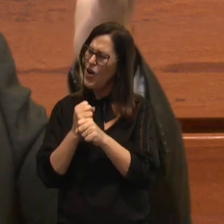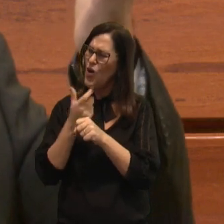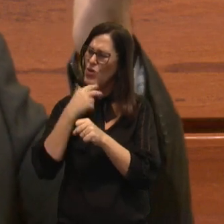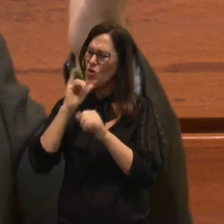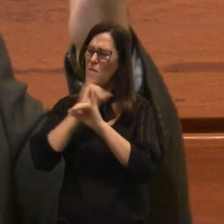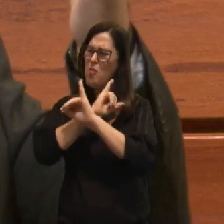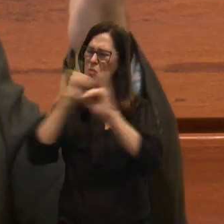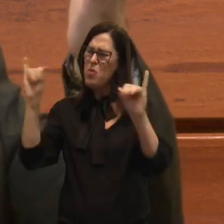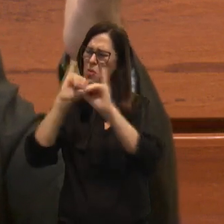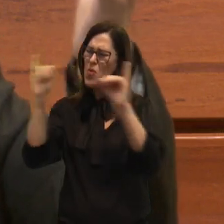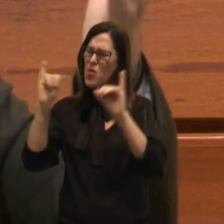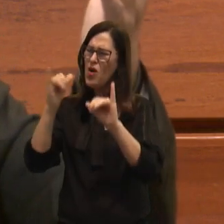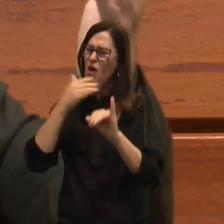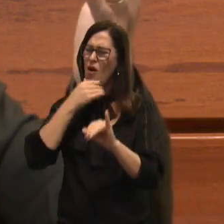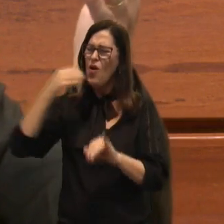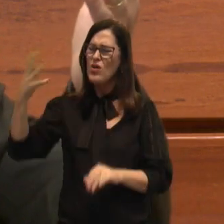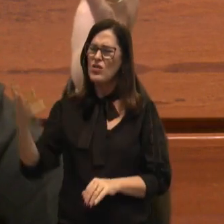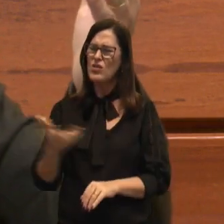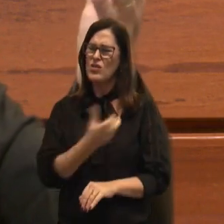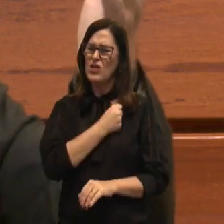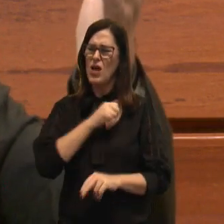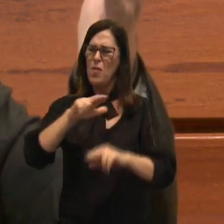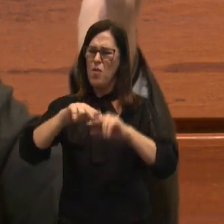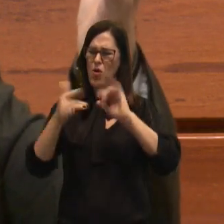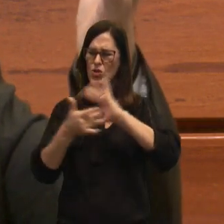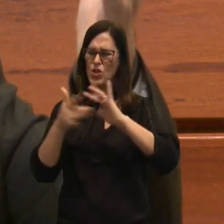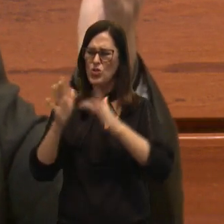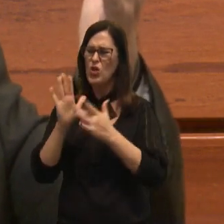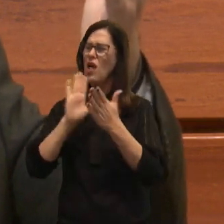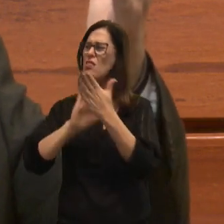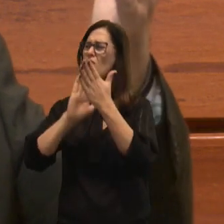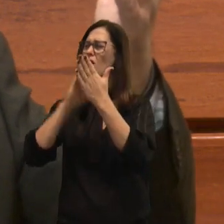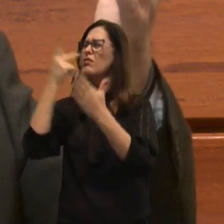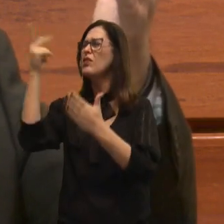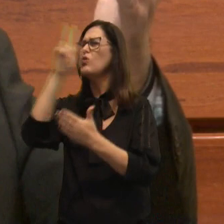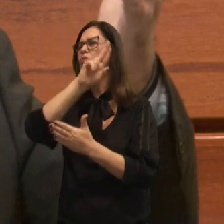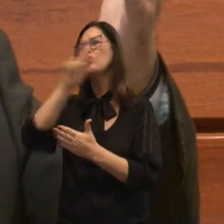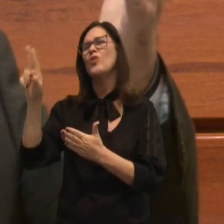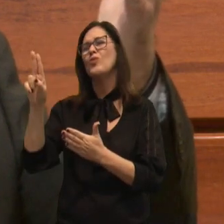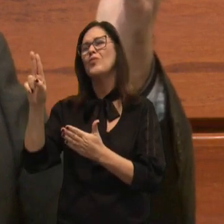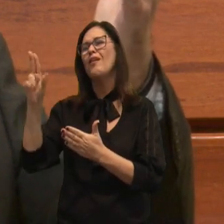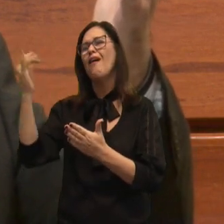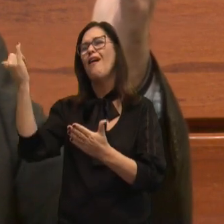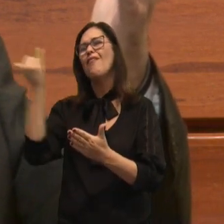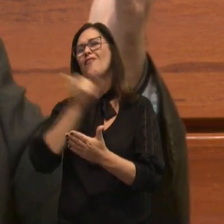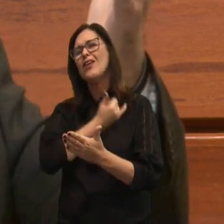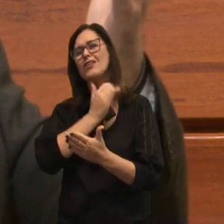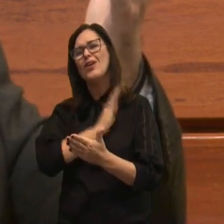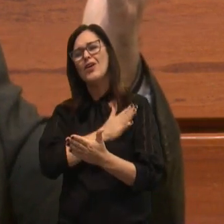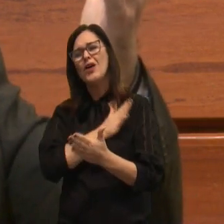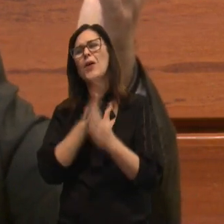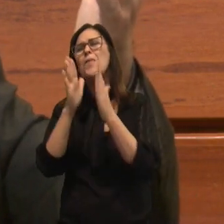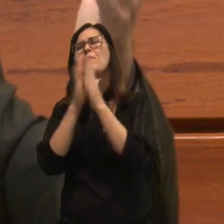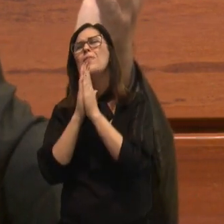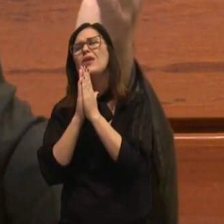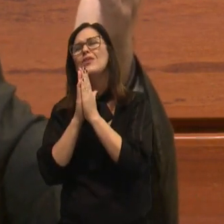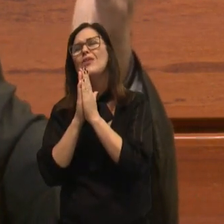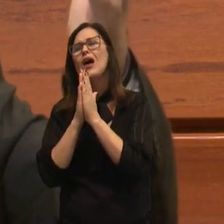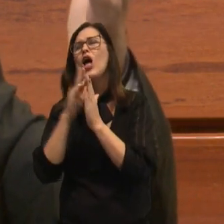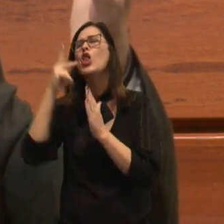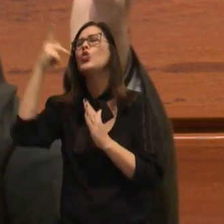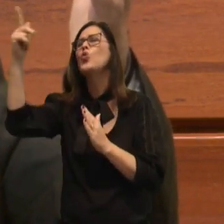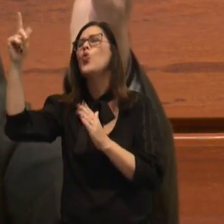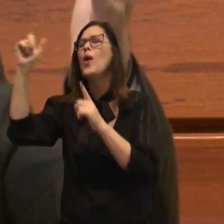proclamado como o Salvador por meio de Jesus Cristo. Louvado seja o Teu nome. E fala-nos agora, ó Deus, eu te peço por meio da